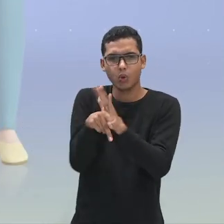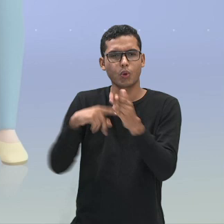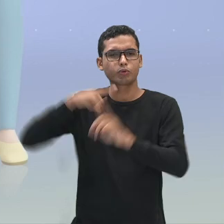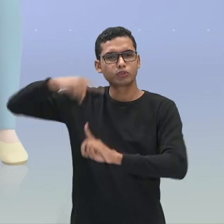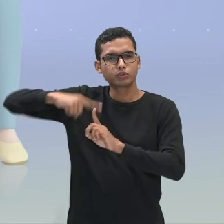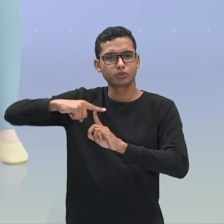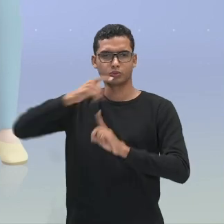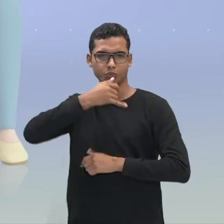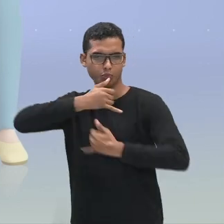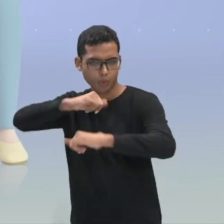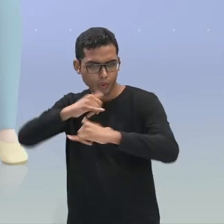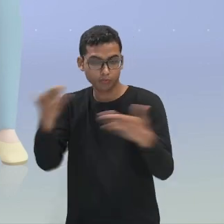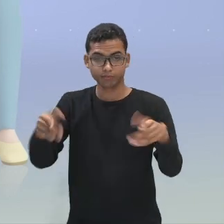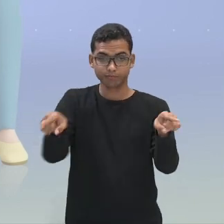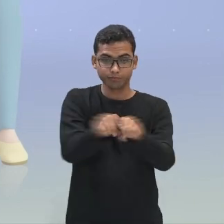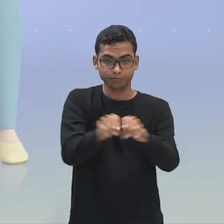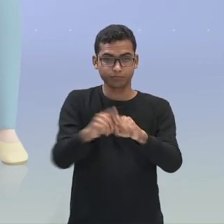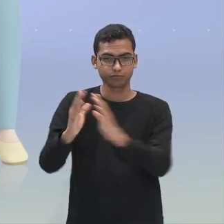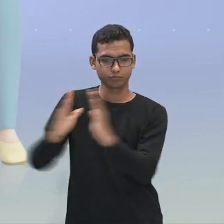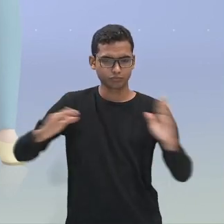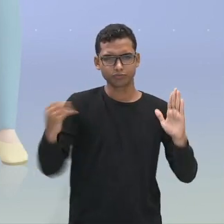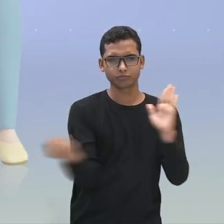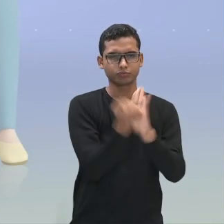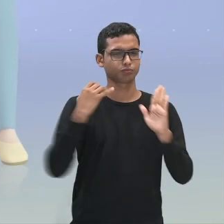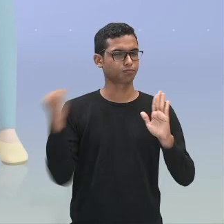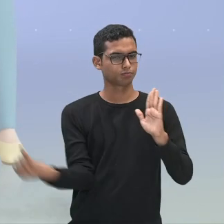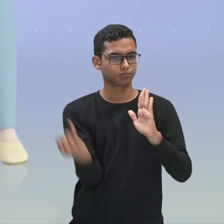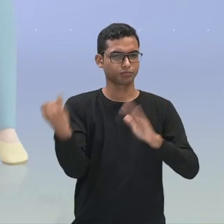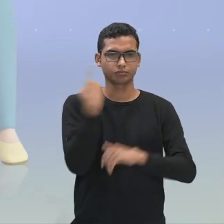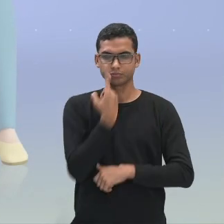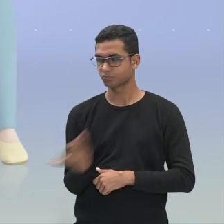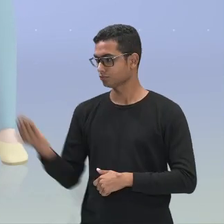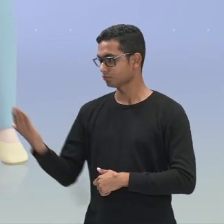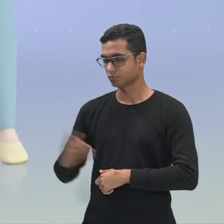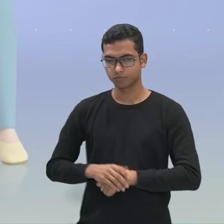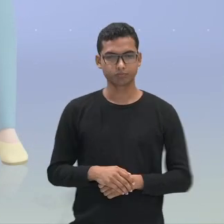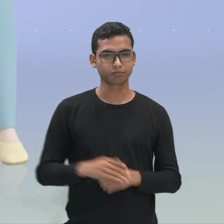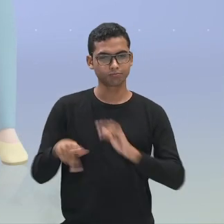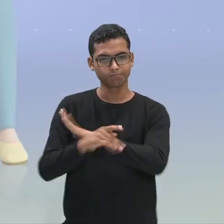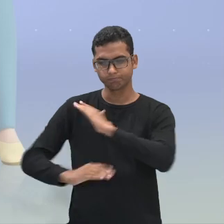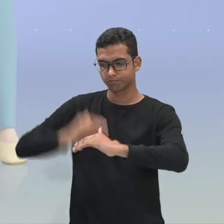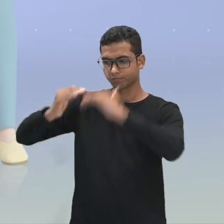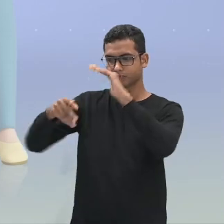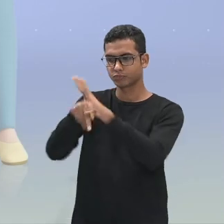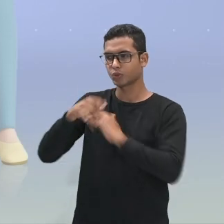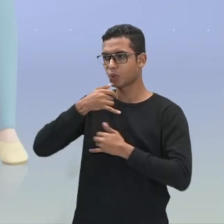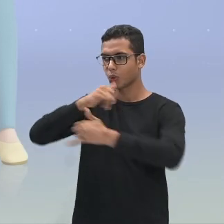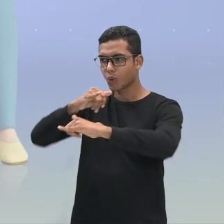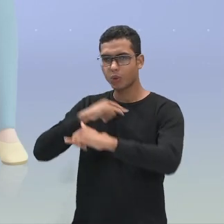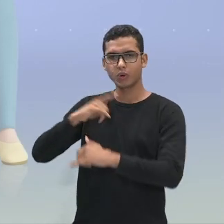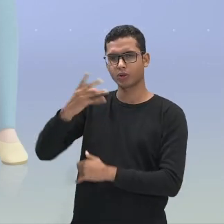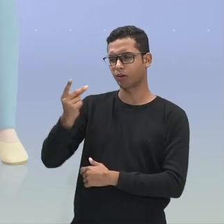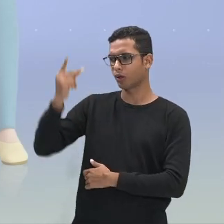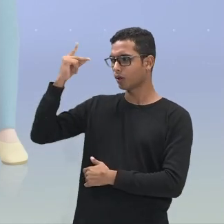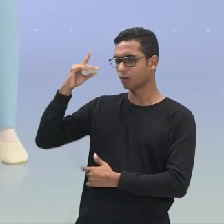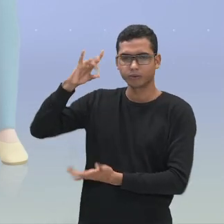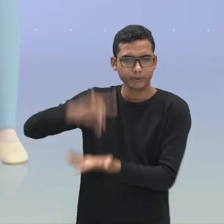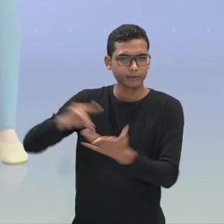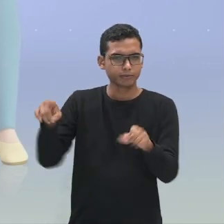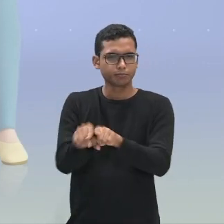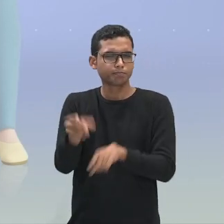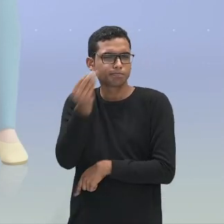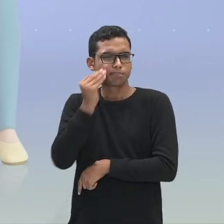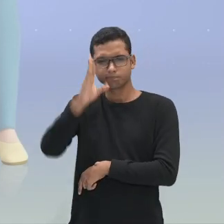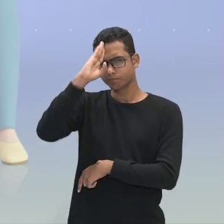energia. Vamos percorrer alguns marcos importantes. A trajetória da evolução da eletricidade remonta à antiguidade, com a